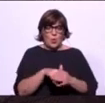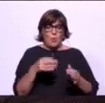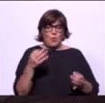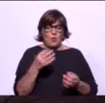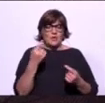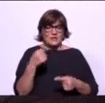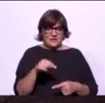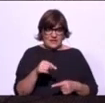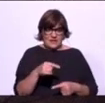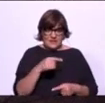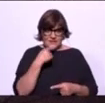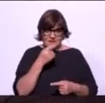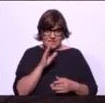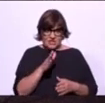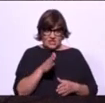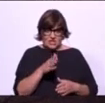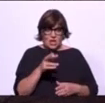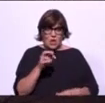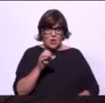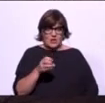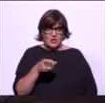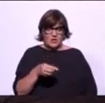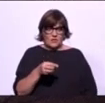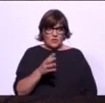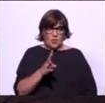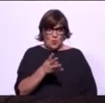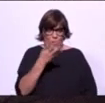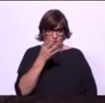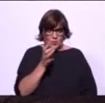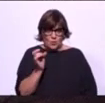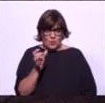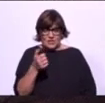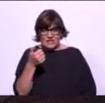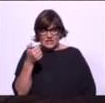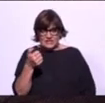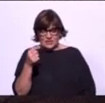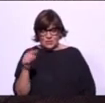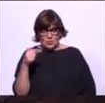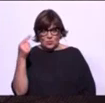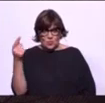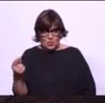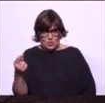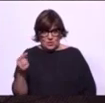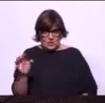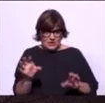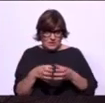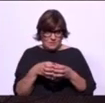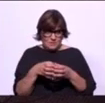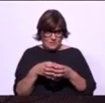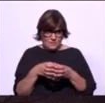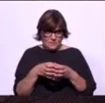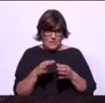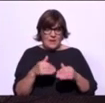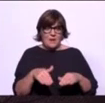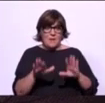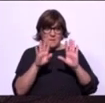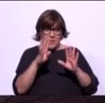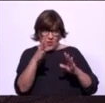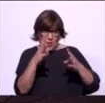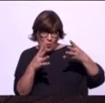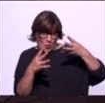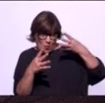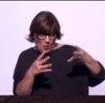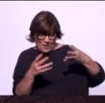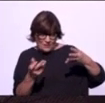tem, conforme já dissemos, de 80 a 90, 4 títulos contra 5 do adversário. Mas desses 4, desde